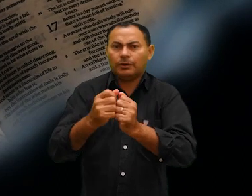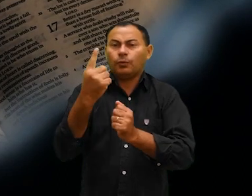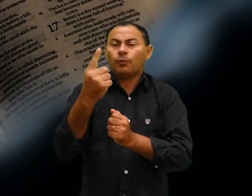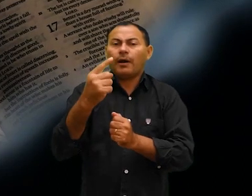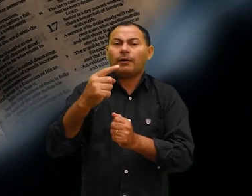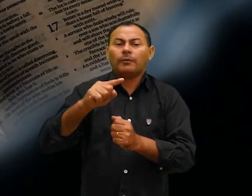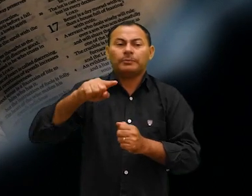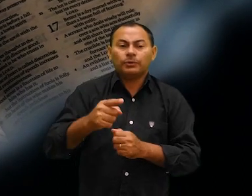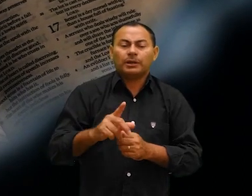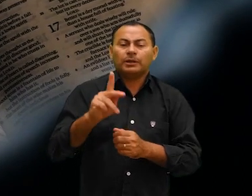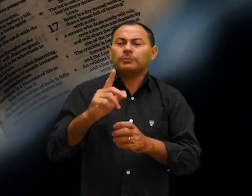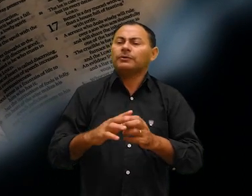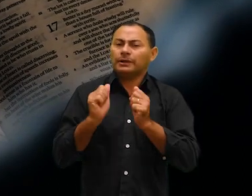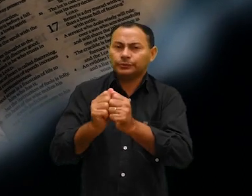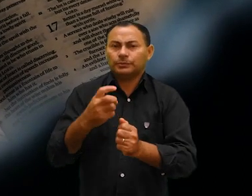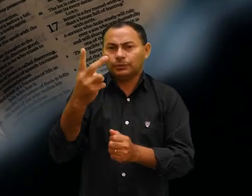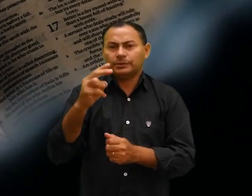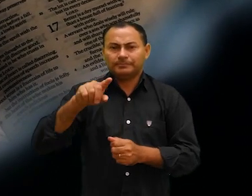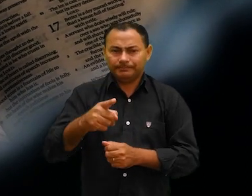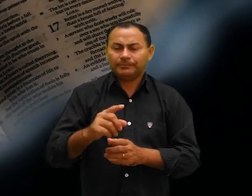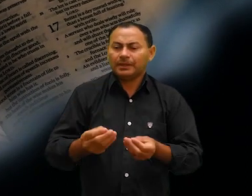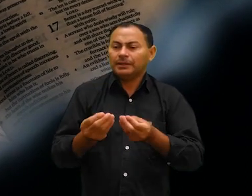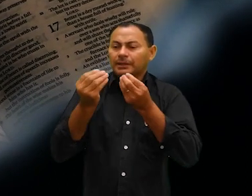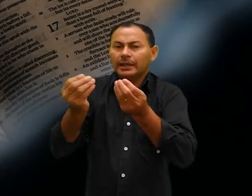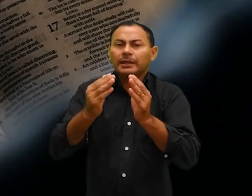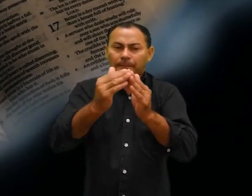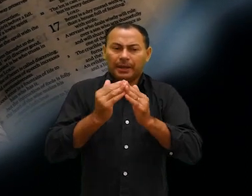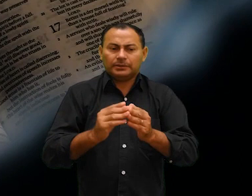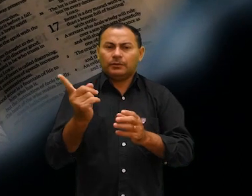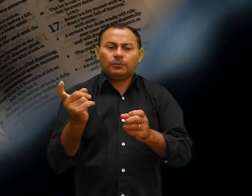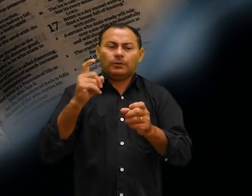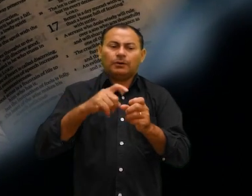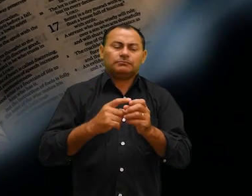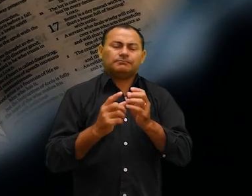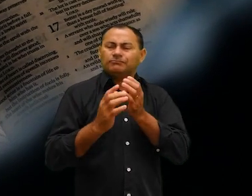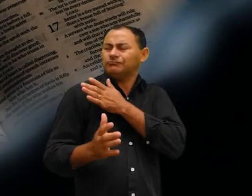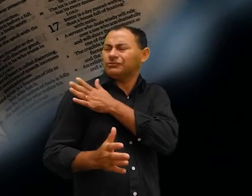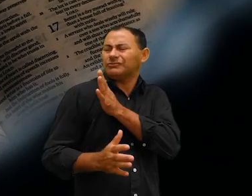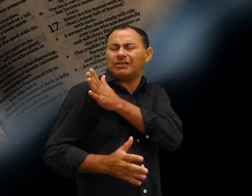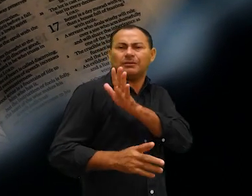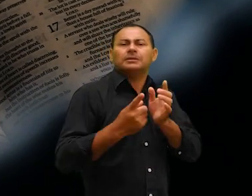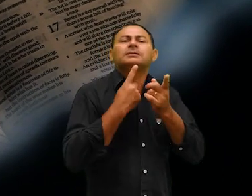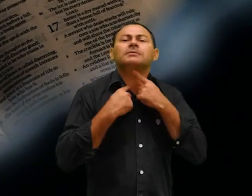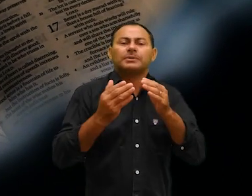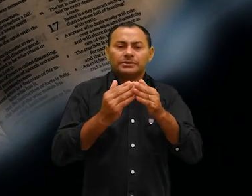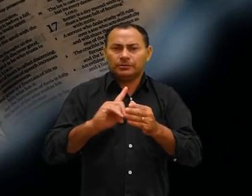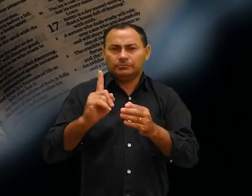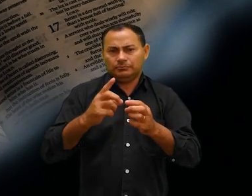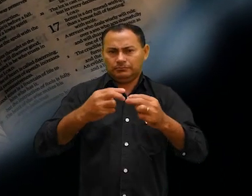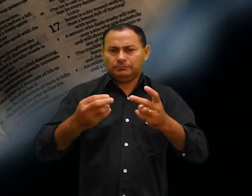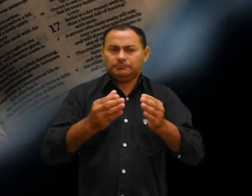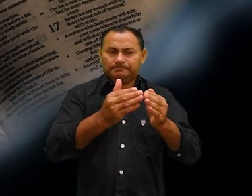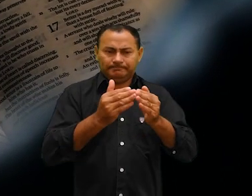1 milha, vá com ele 2. Dê a quem lhe pede e não volte as costas àquele que deseja pedir-lhe